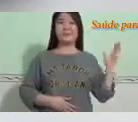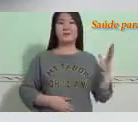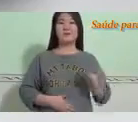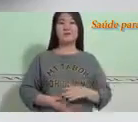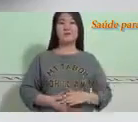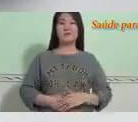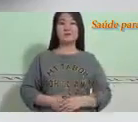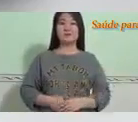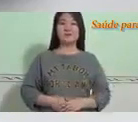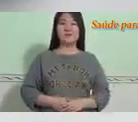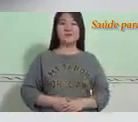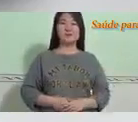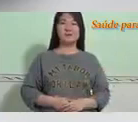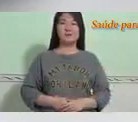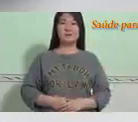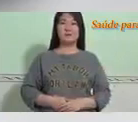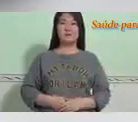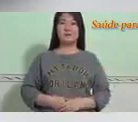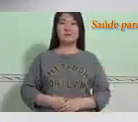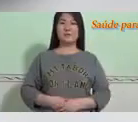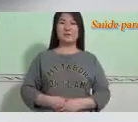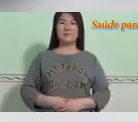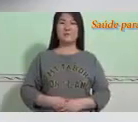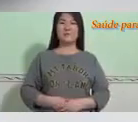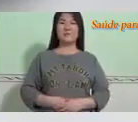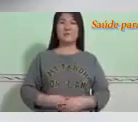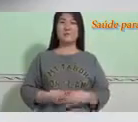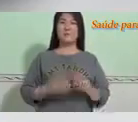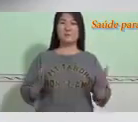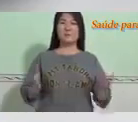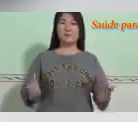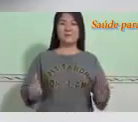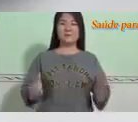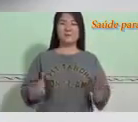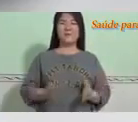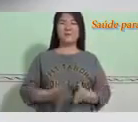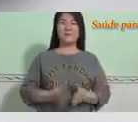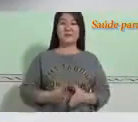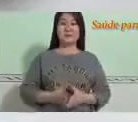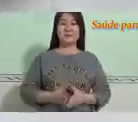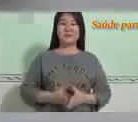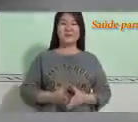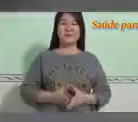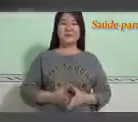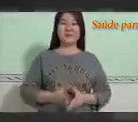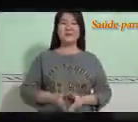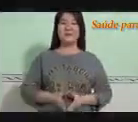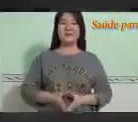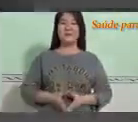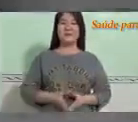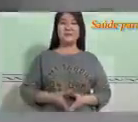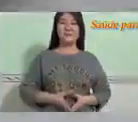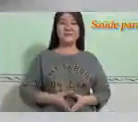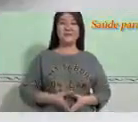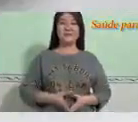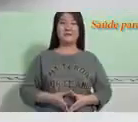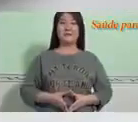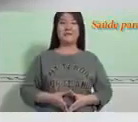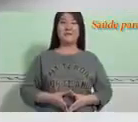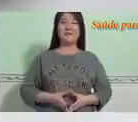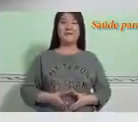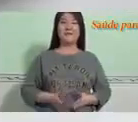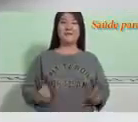0,5 mg a 1,5 m g s a g u n d o d a 1 cm prm e de